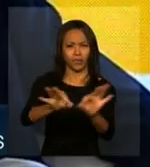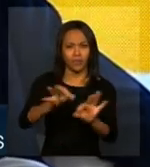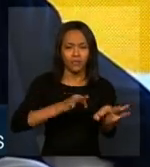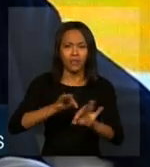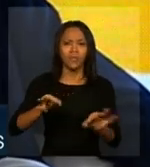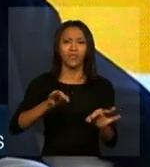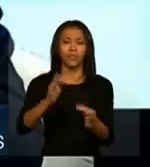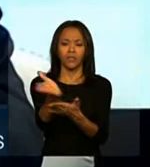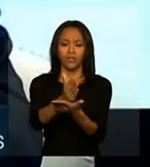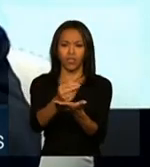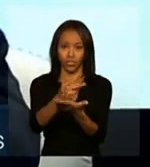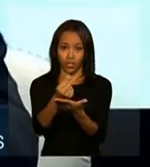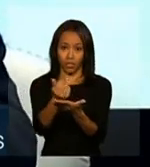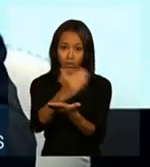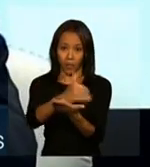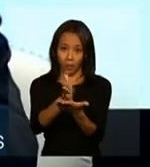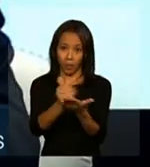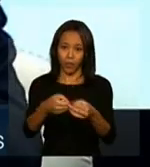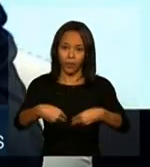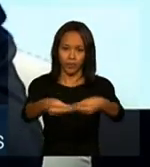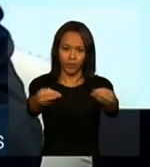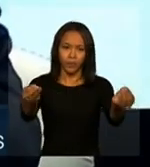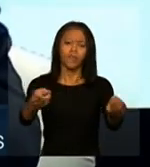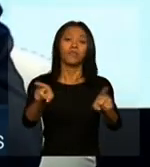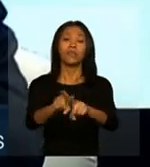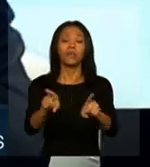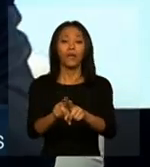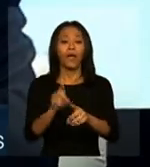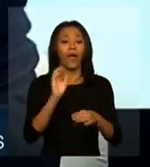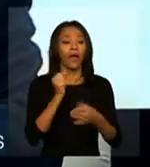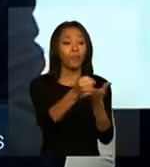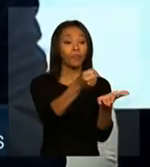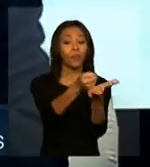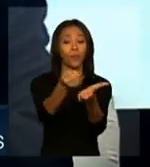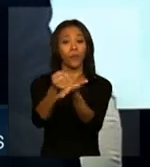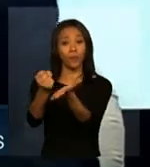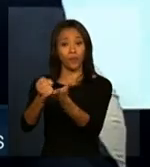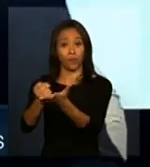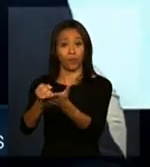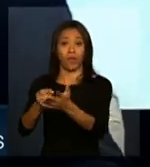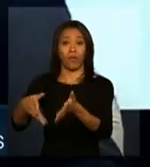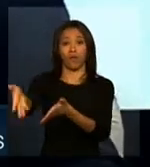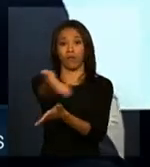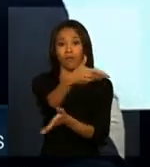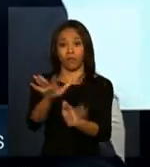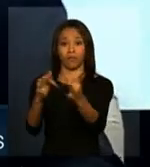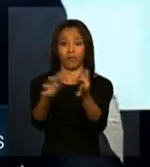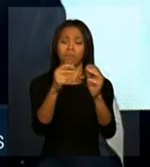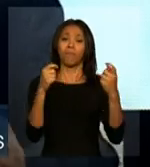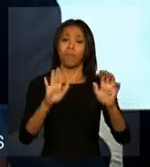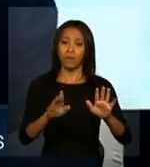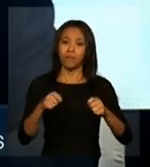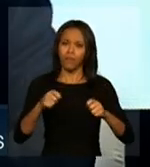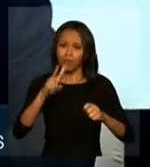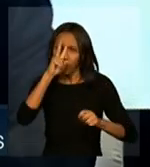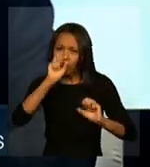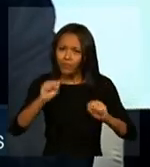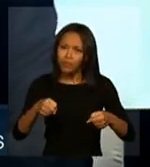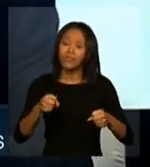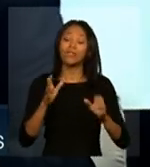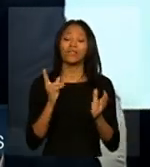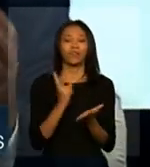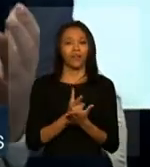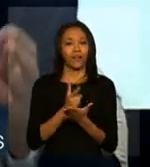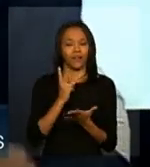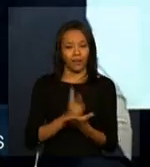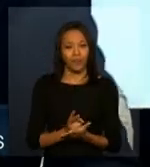criava empregos, atendia as populações e precisaria de uma forte produção de alimentos. Então, sempre o PA esteve ao